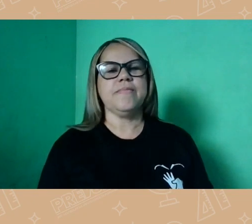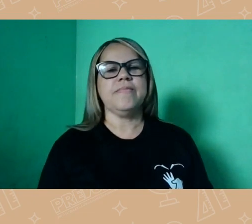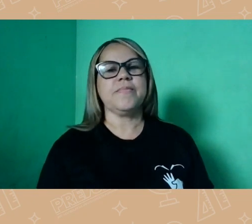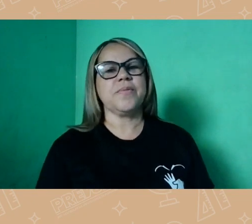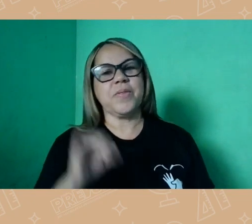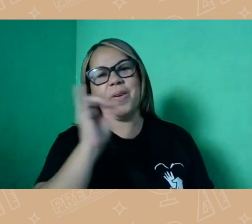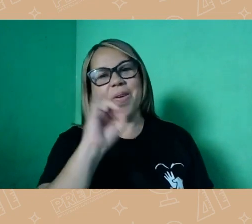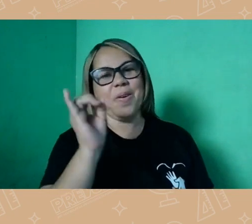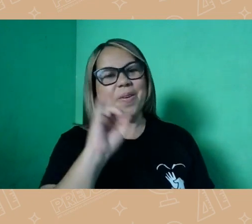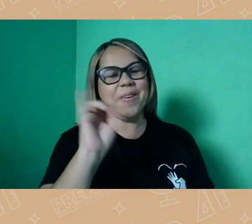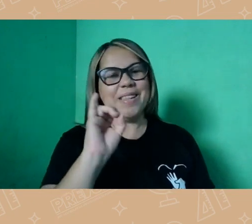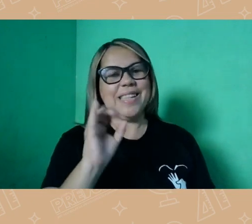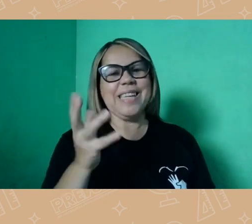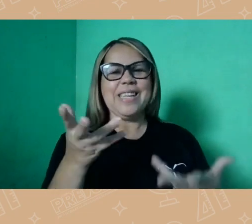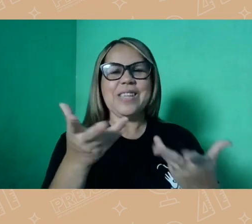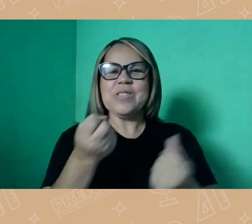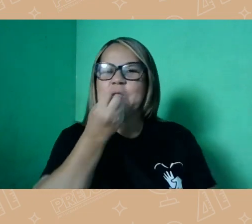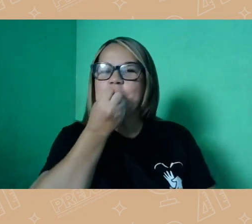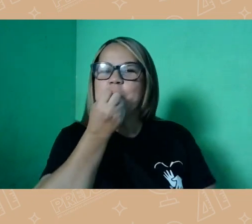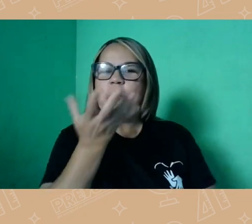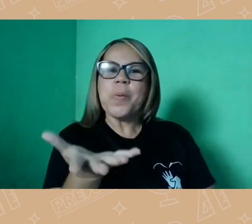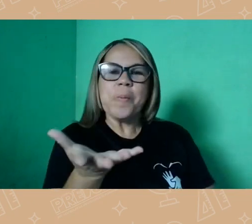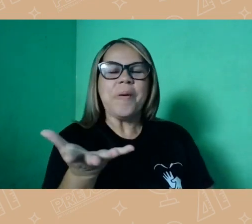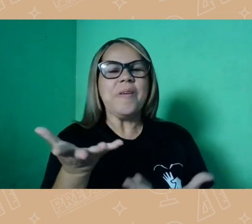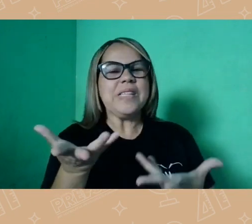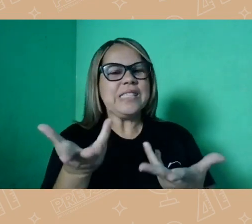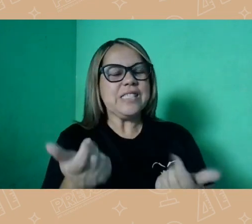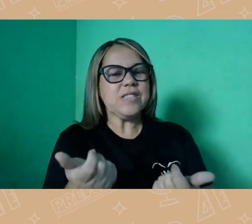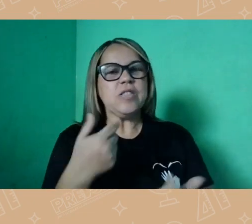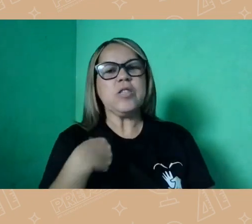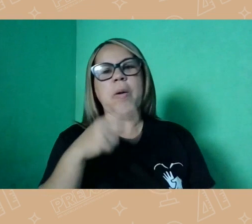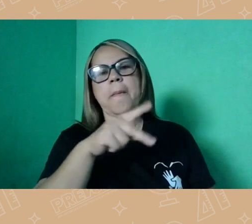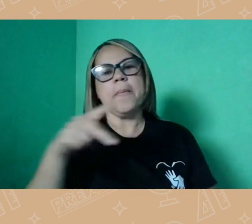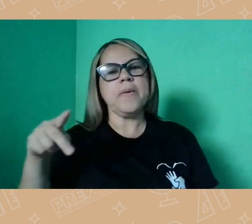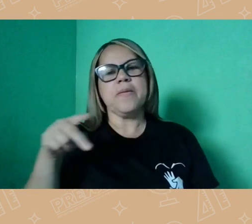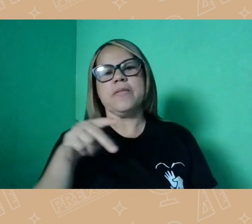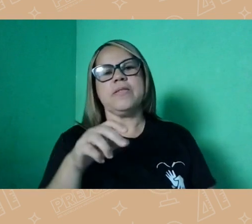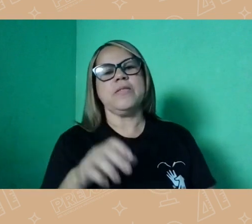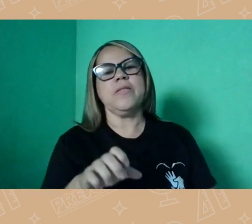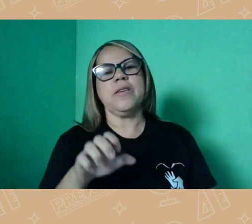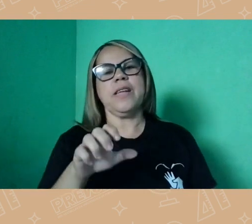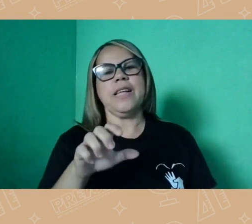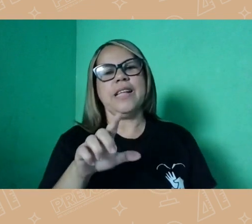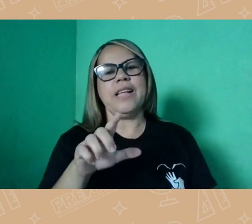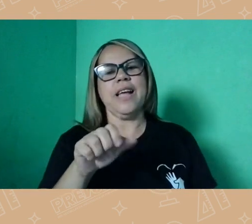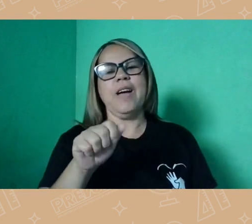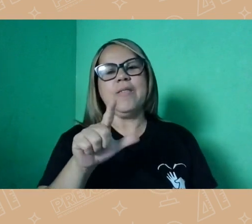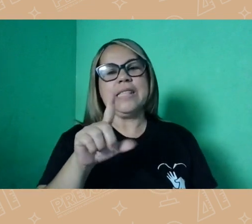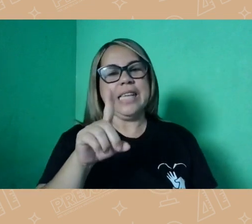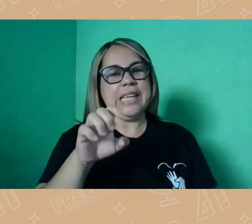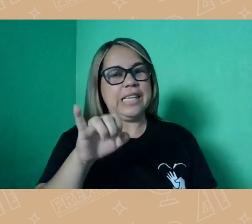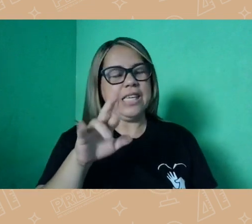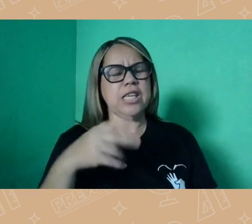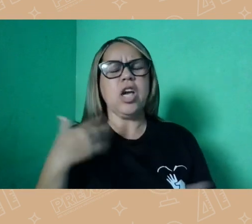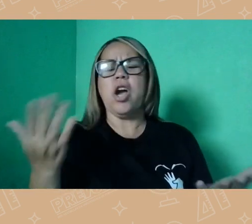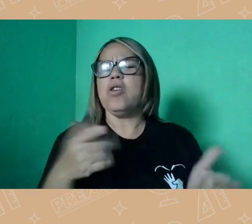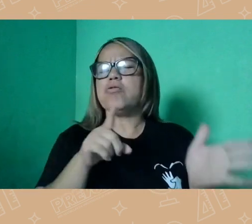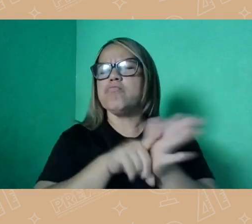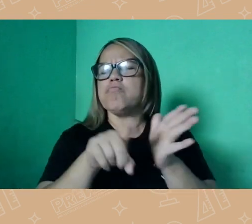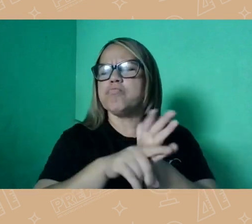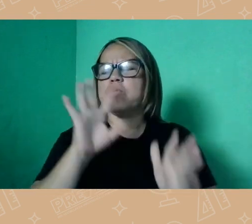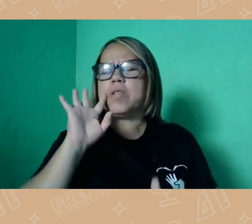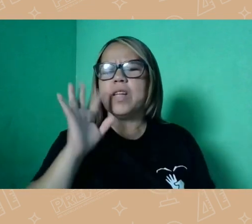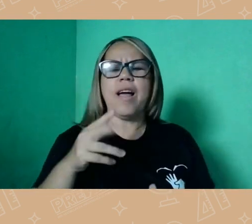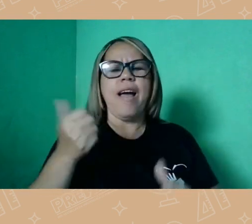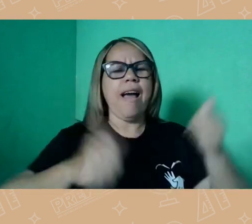Olá pessoal, tudo bem com vocês? Eu sou o professor Aldeir e hoje a gente vai resolver as questões de análise linguística do